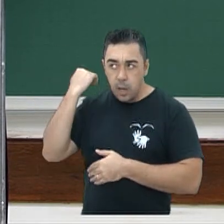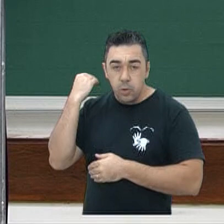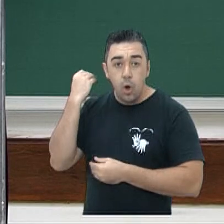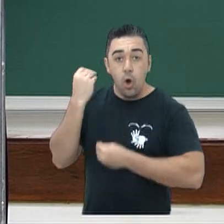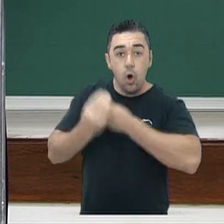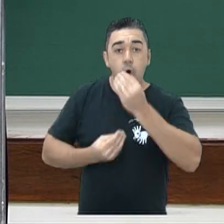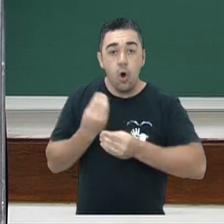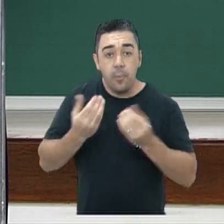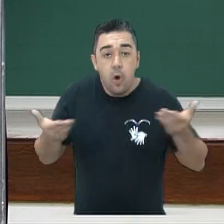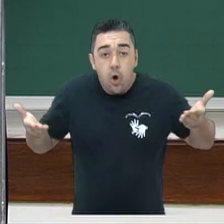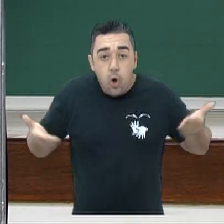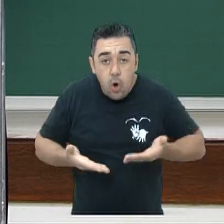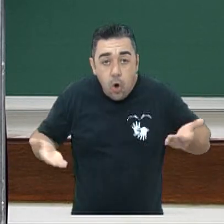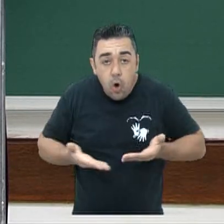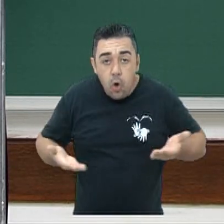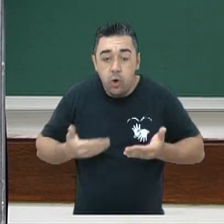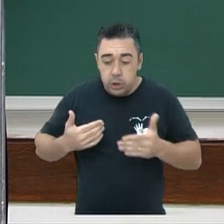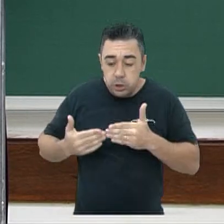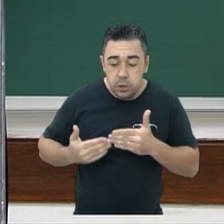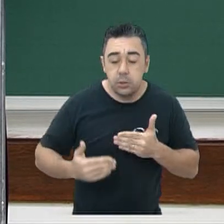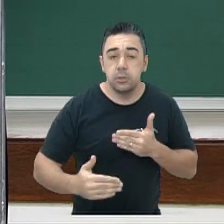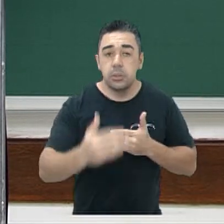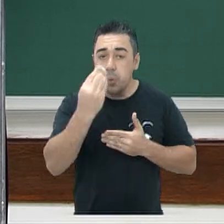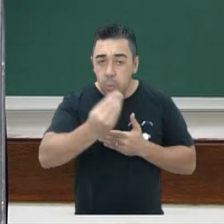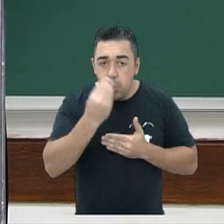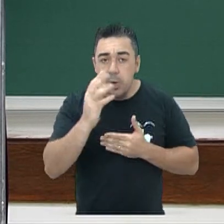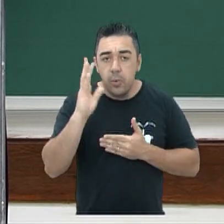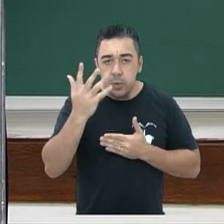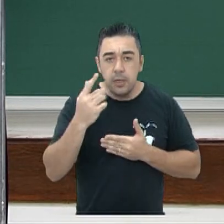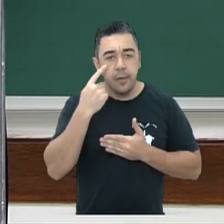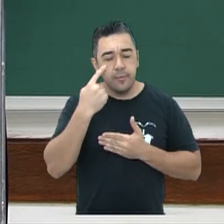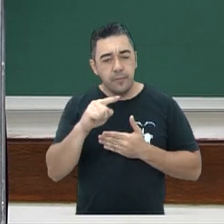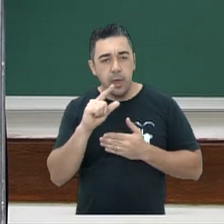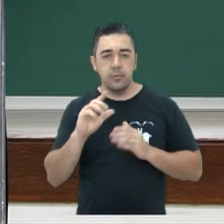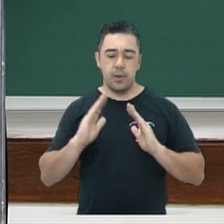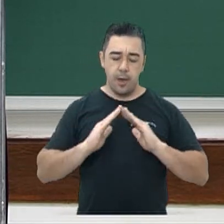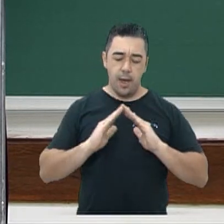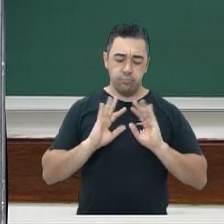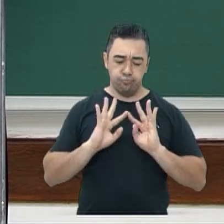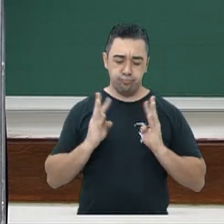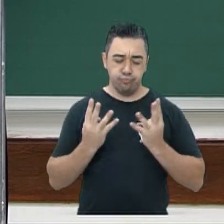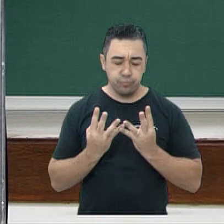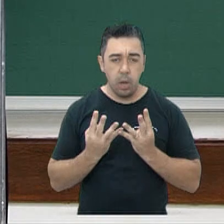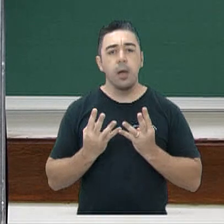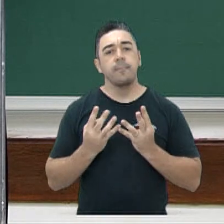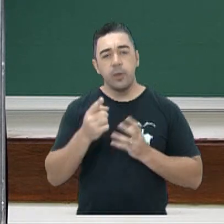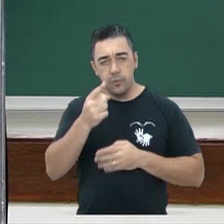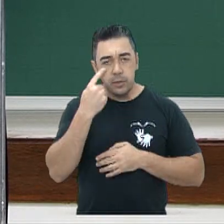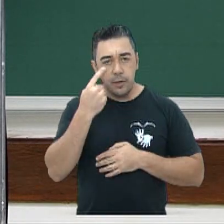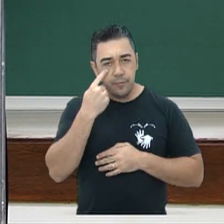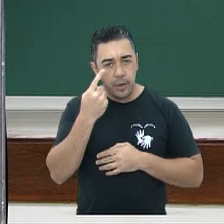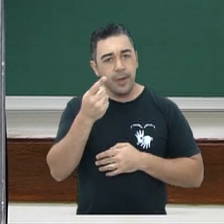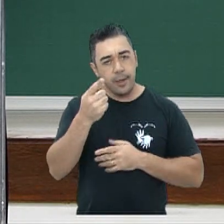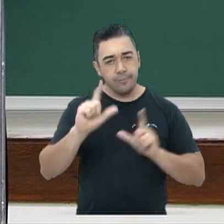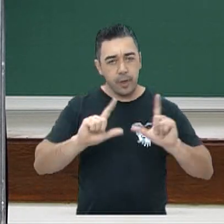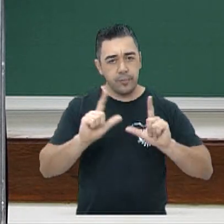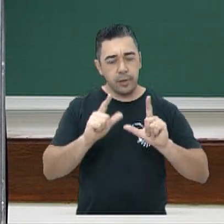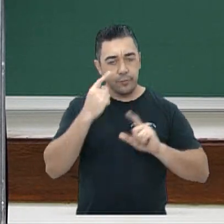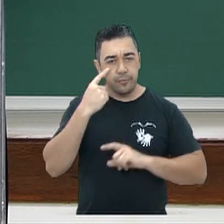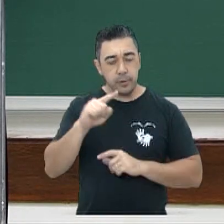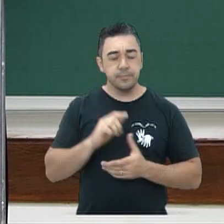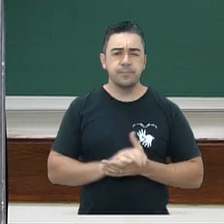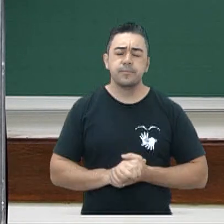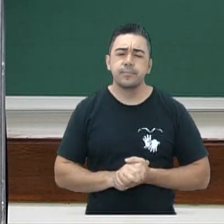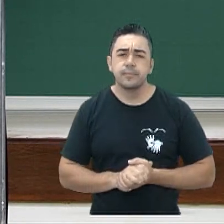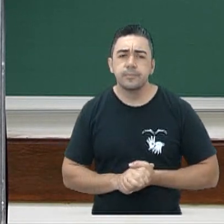e como é que isso reflete hoje, nos dias de hoje que a gente está vivendo, né? O isolamento social e tudo que vocês estão acompanhando aí pela televisão. E